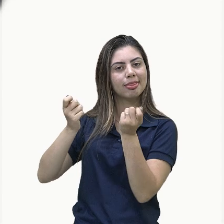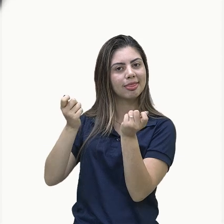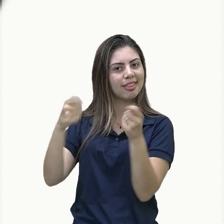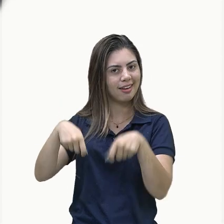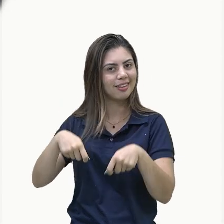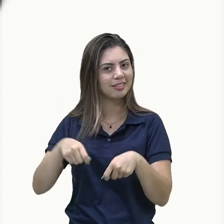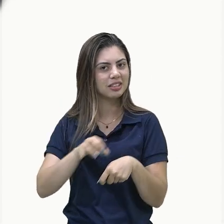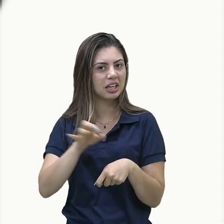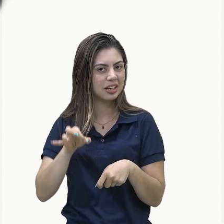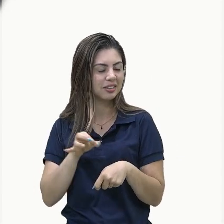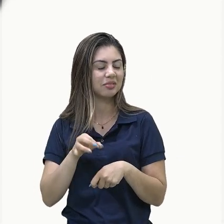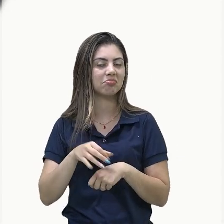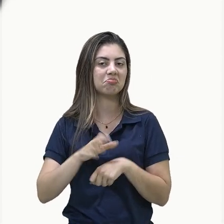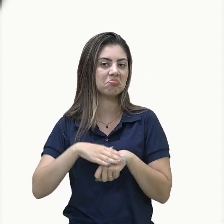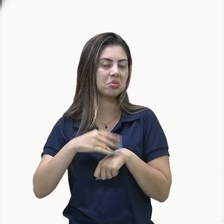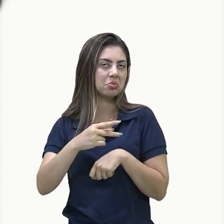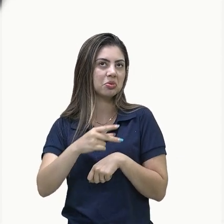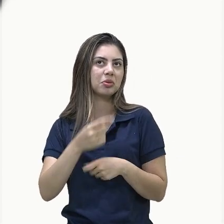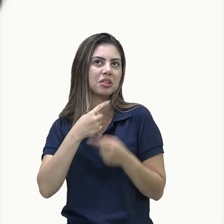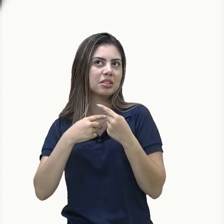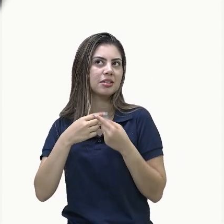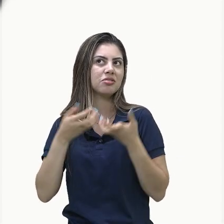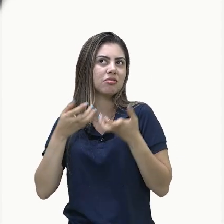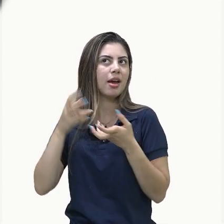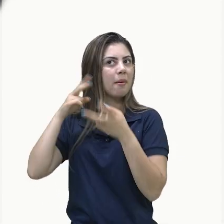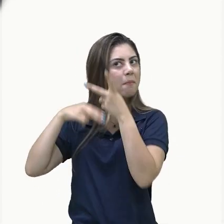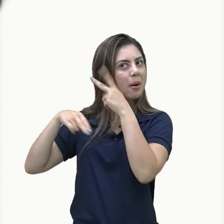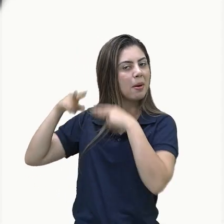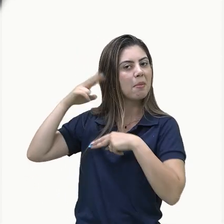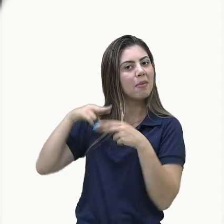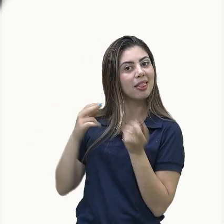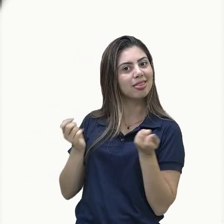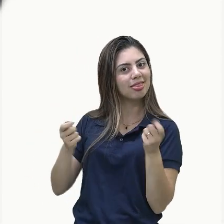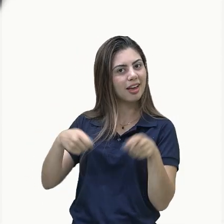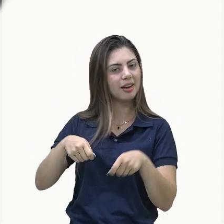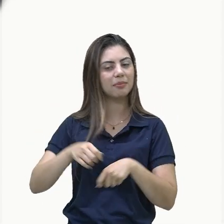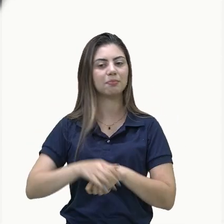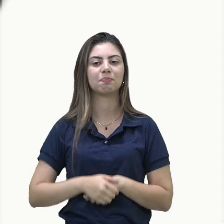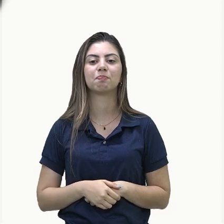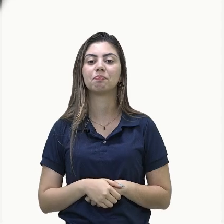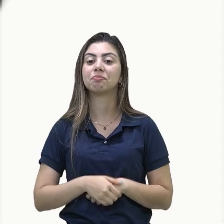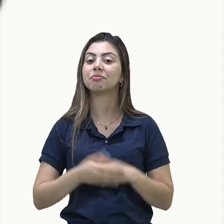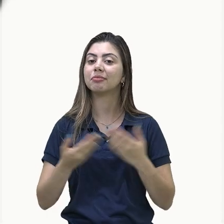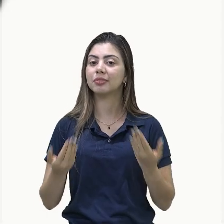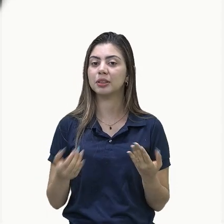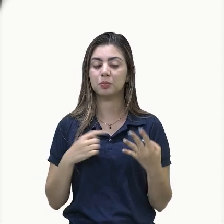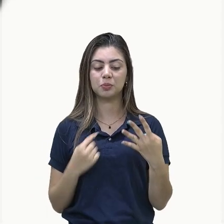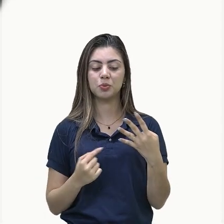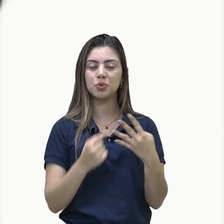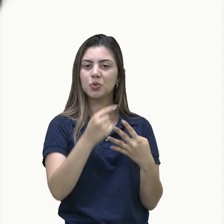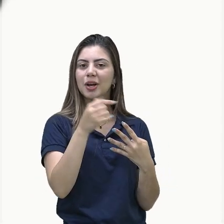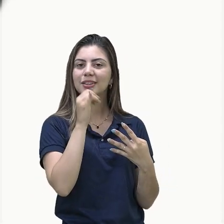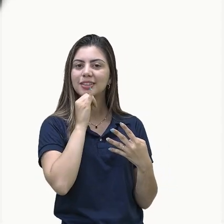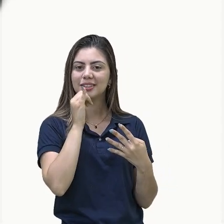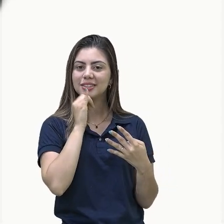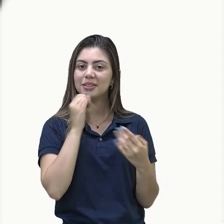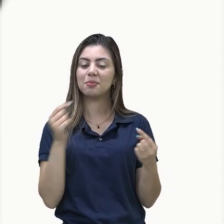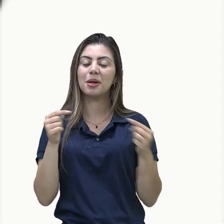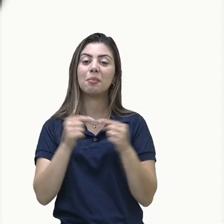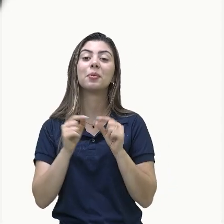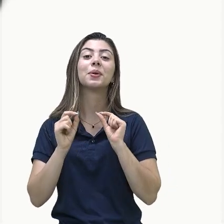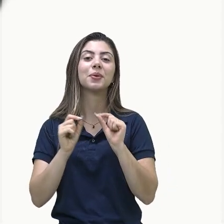fazer penteados aí com os cabelos, nos cabelos, certo? Então nós temos aí todos esses exemplos